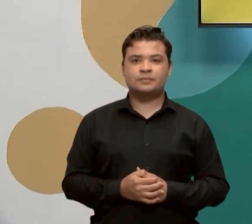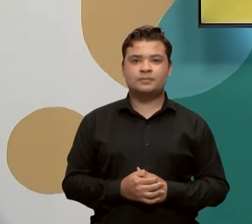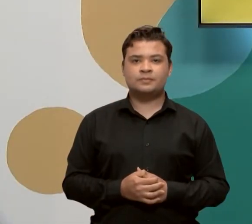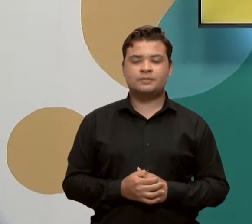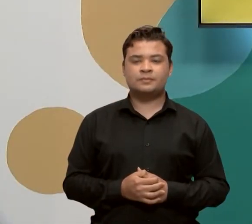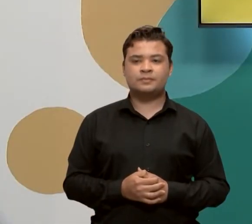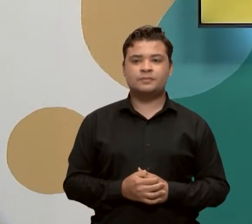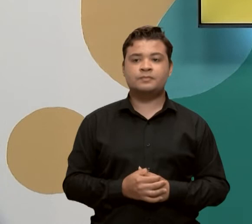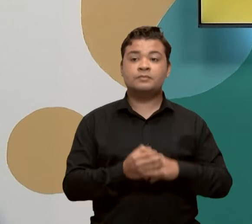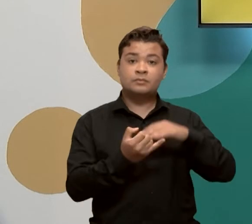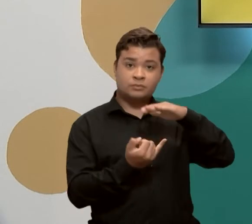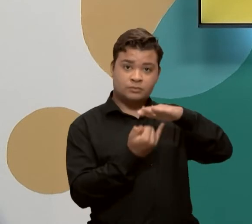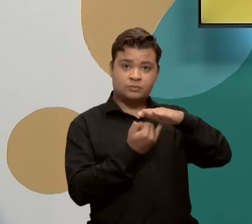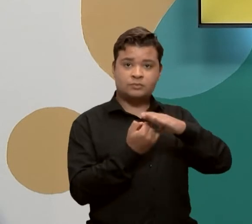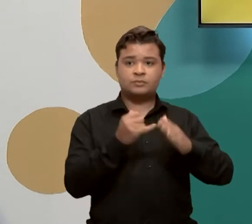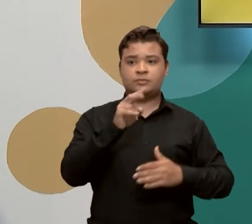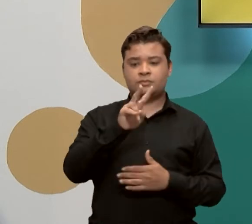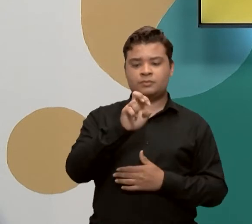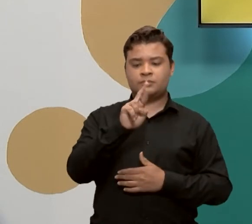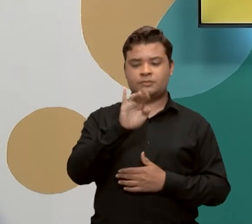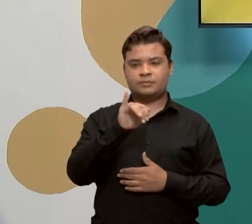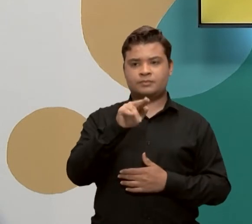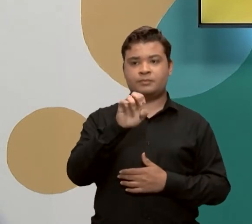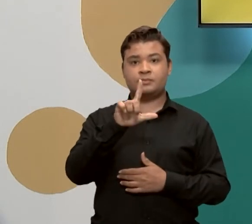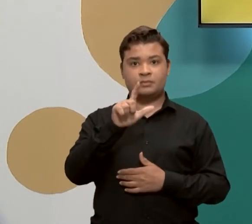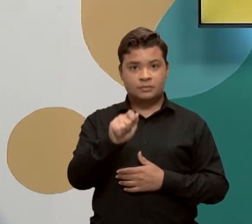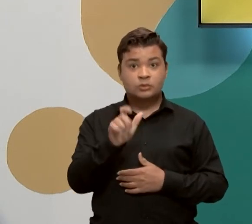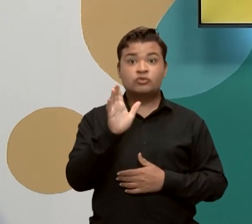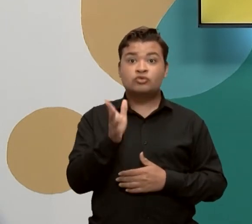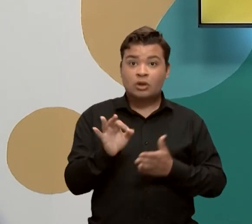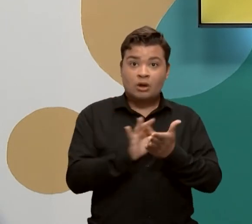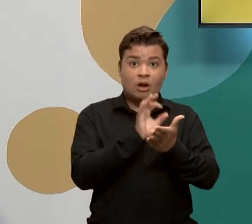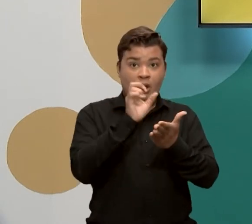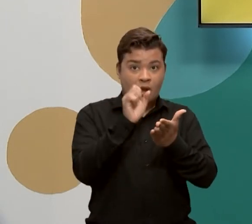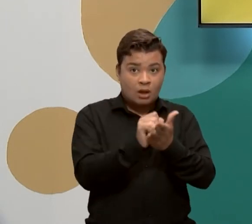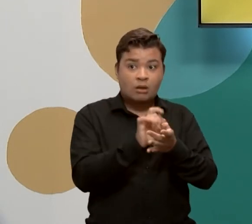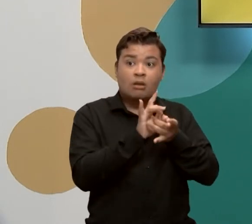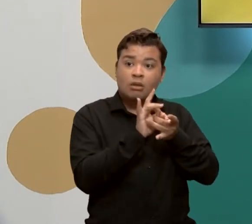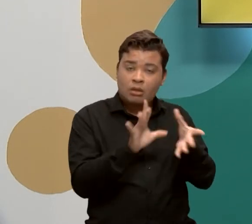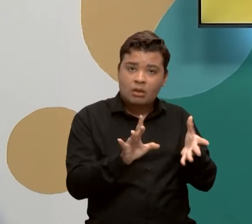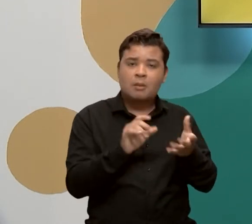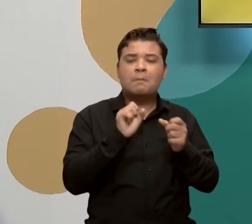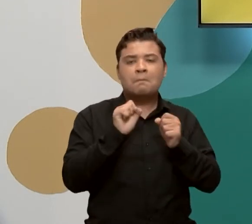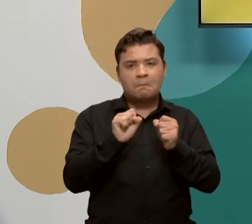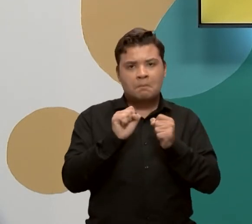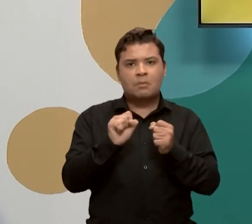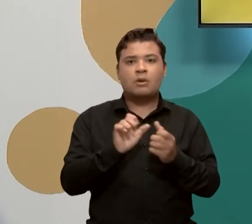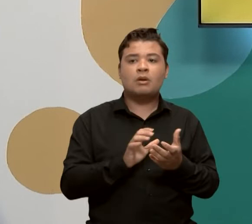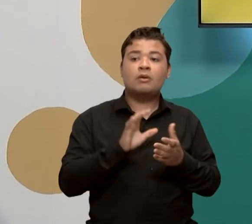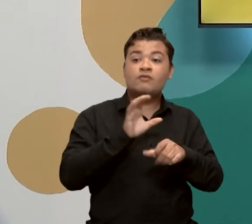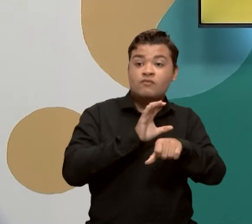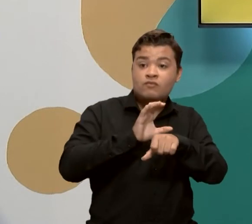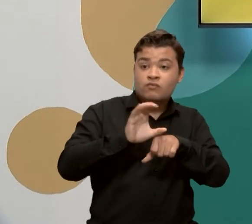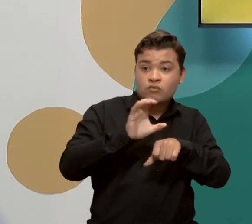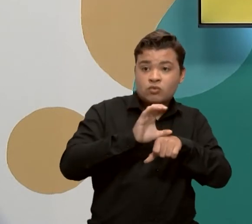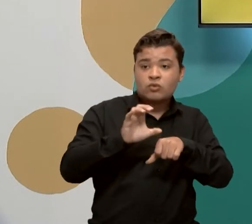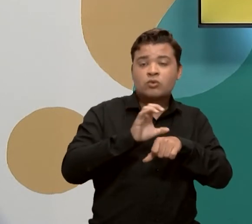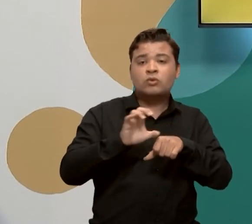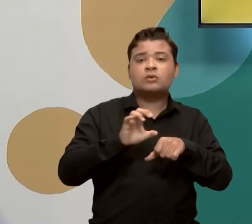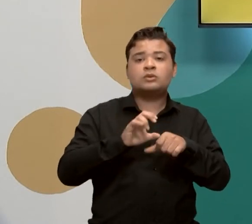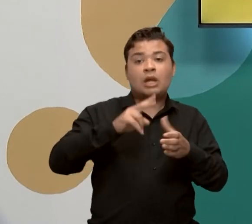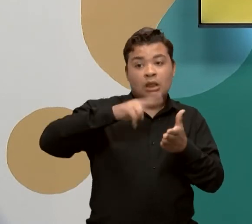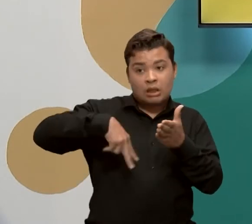O Instituto Verbena está com inscrições abertas para o curso de formação de ledores e